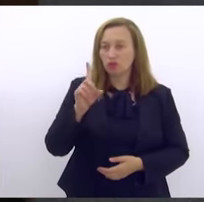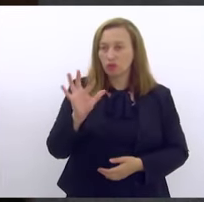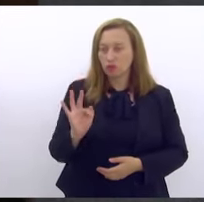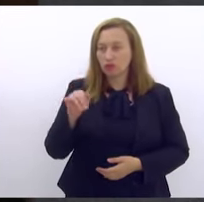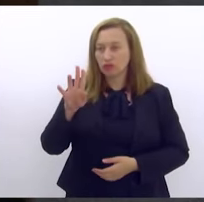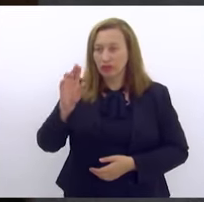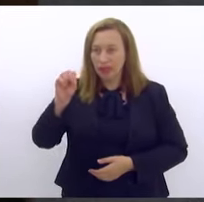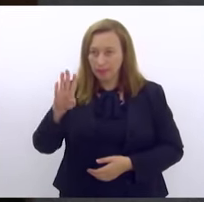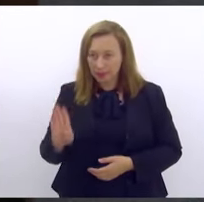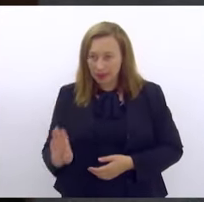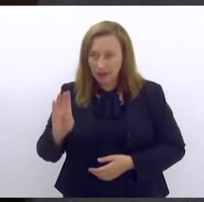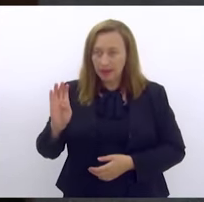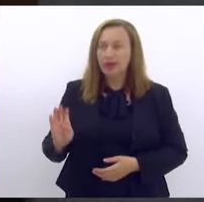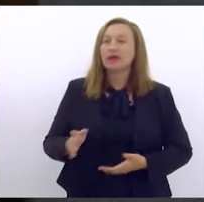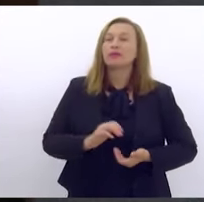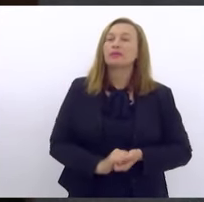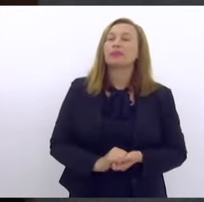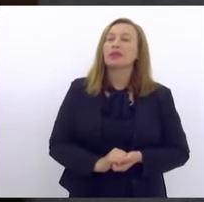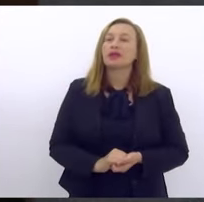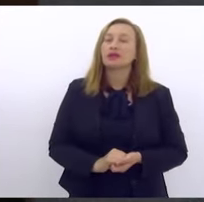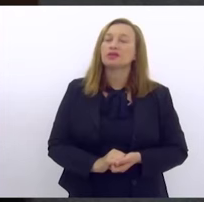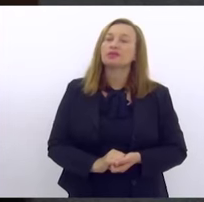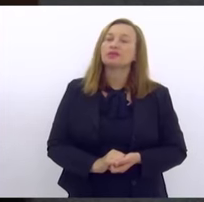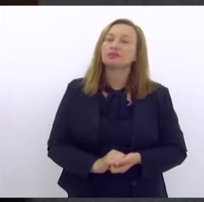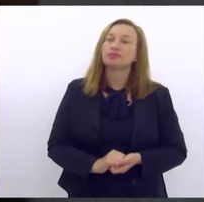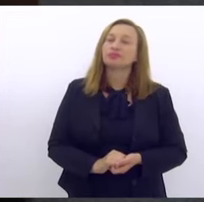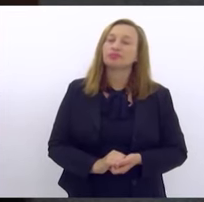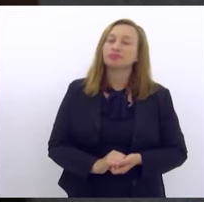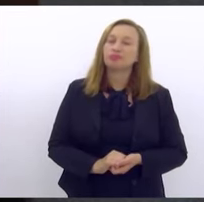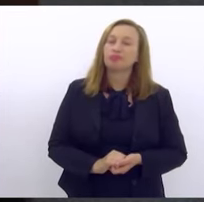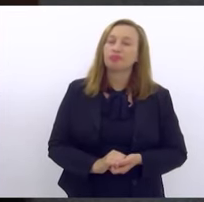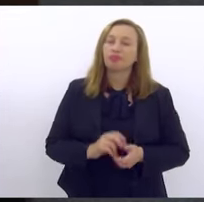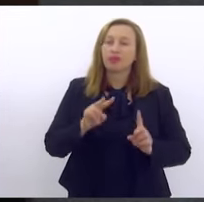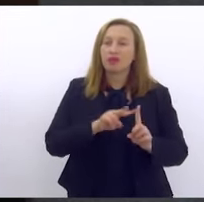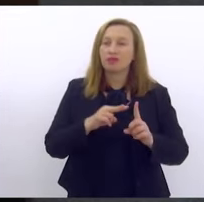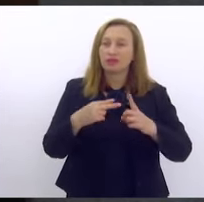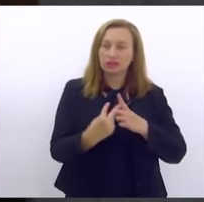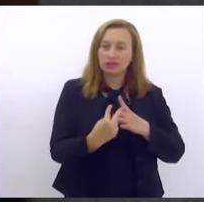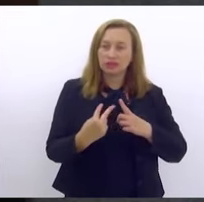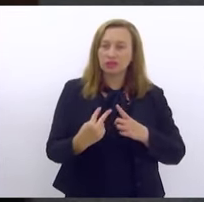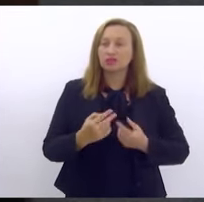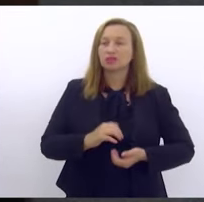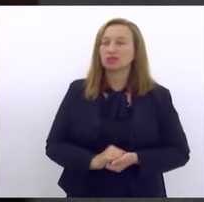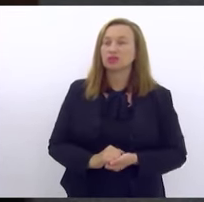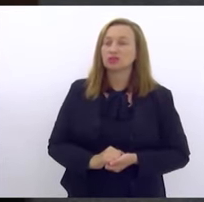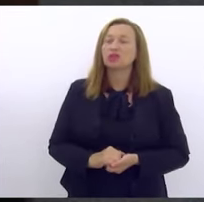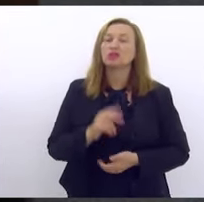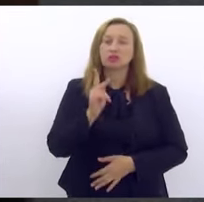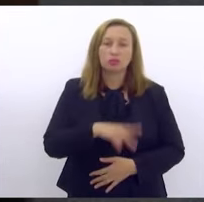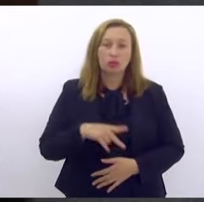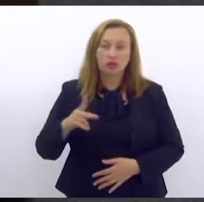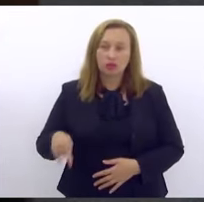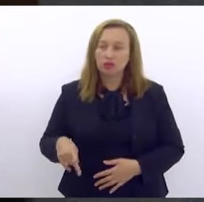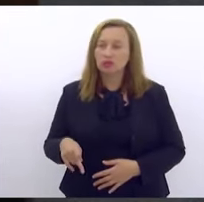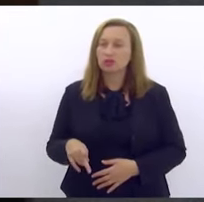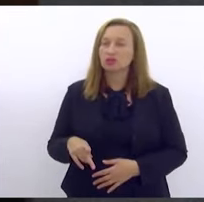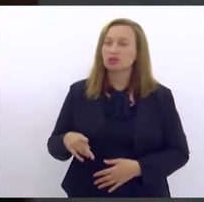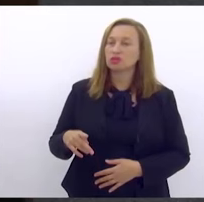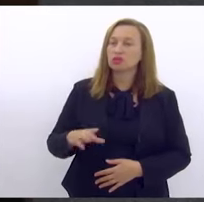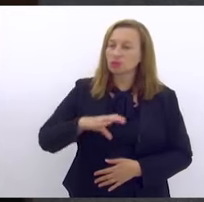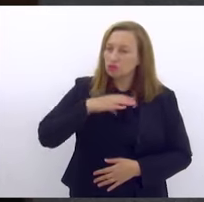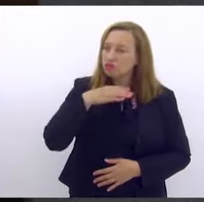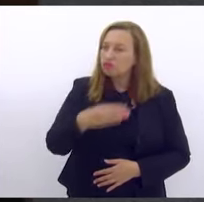que essa carreira da docência seja atrativa para além da visão romantizada de professor, de heroíno,